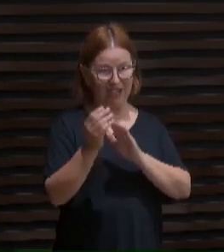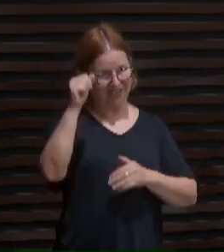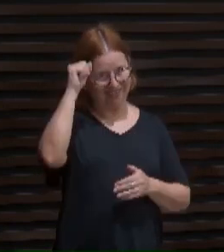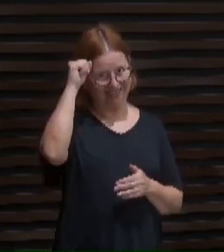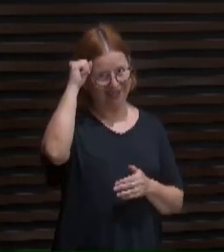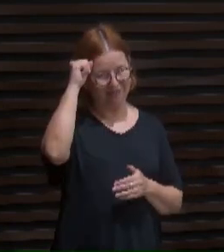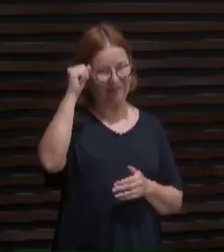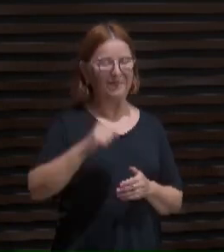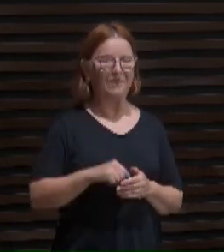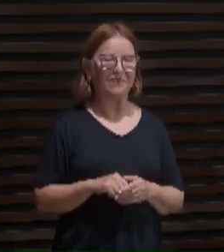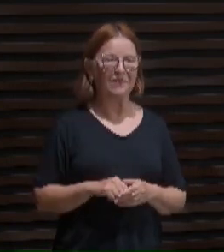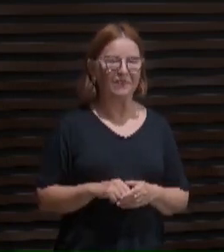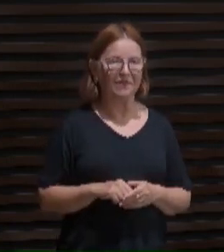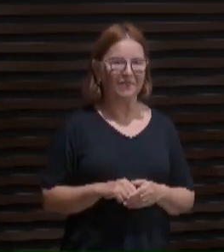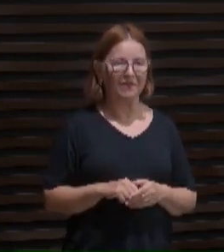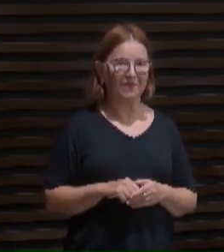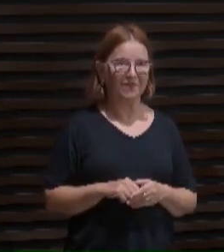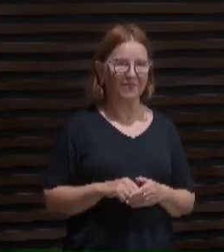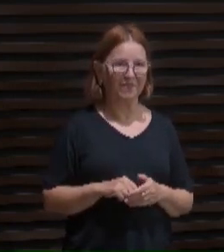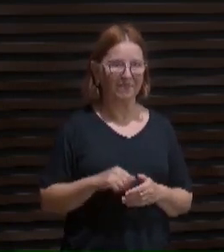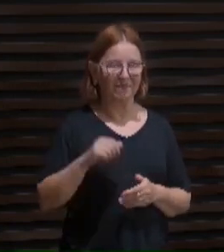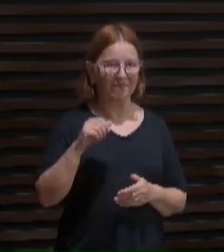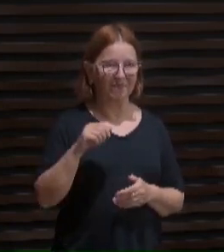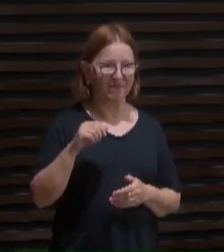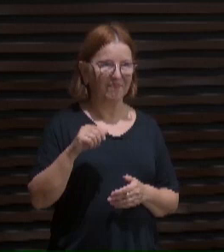que seja co-igual,